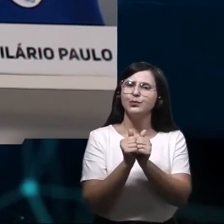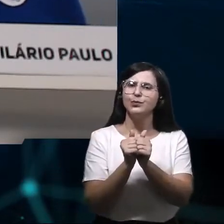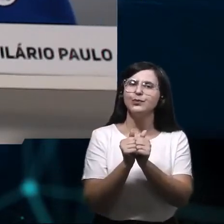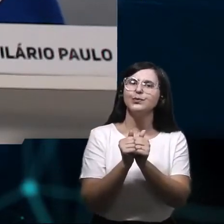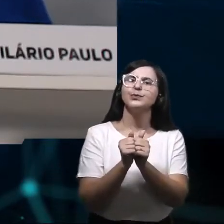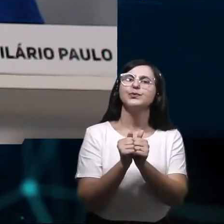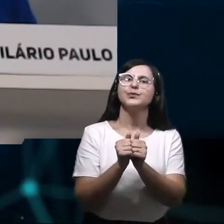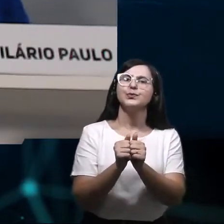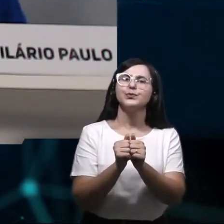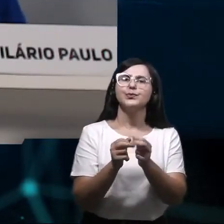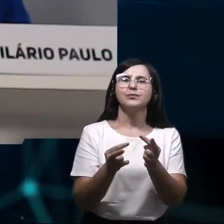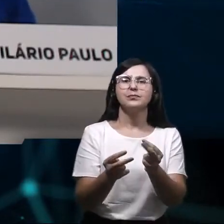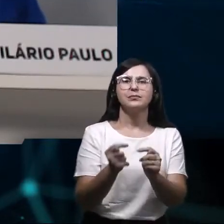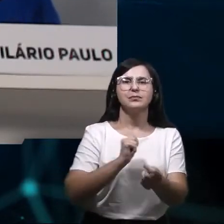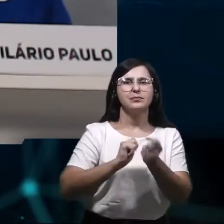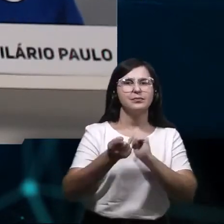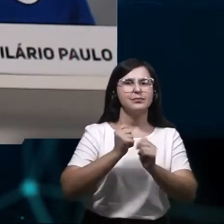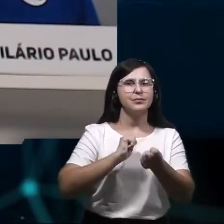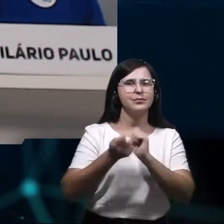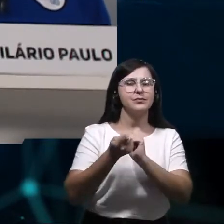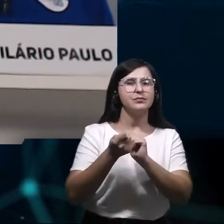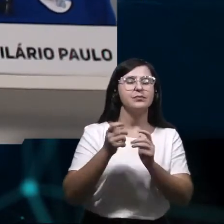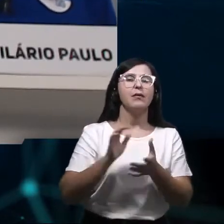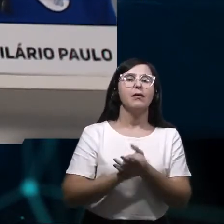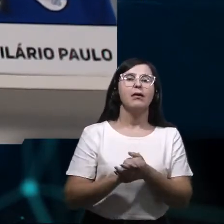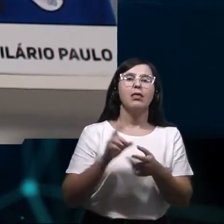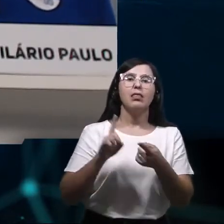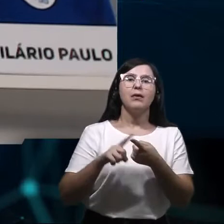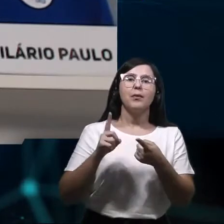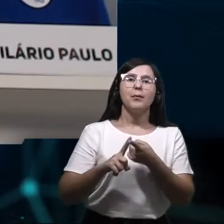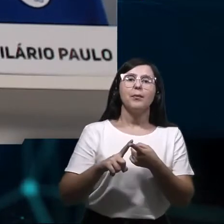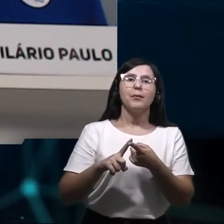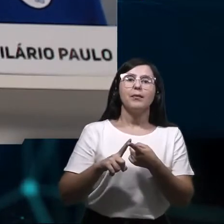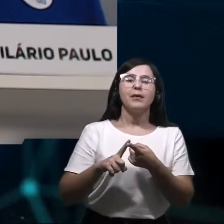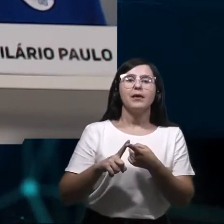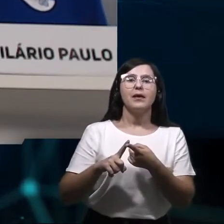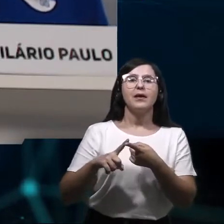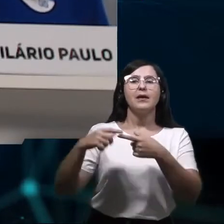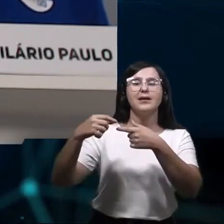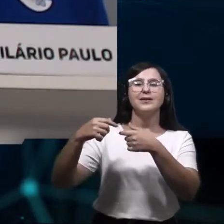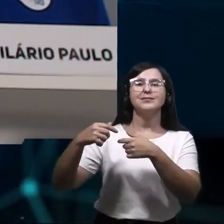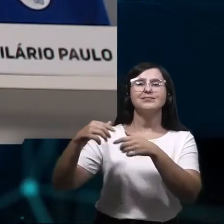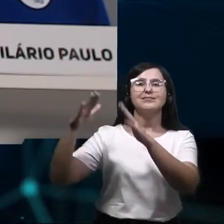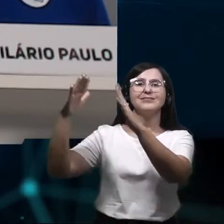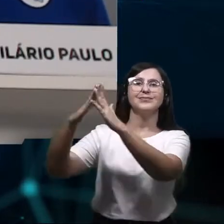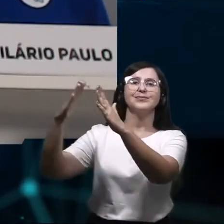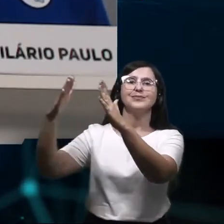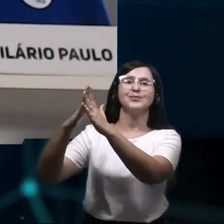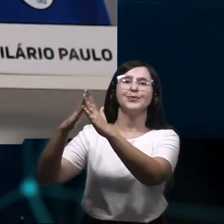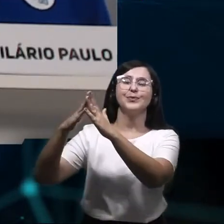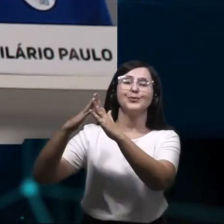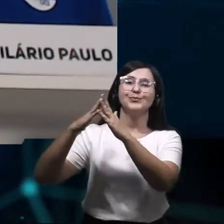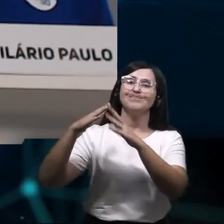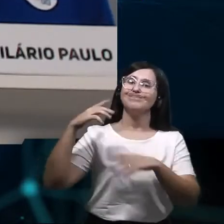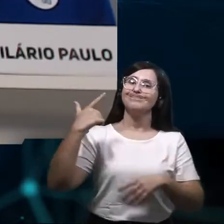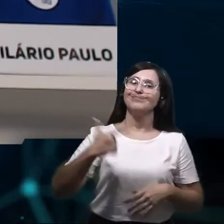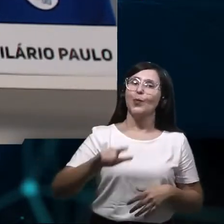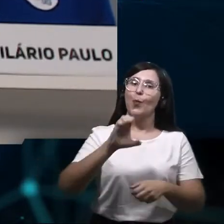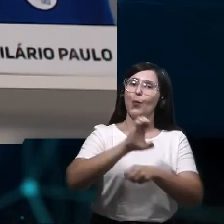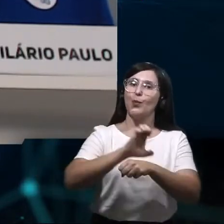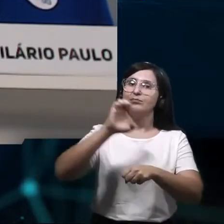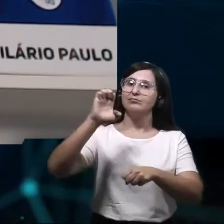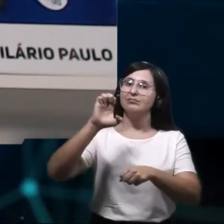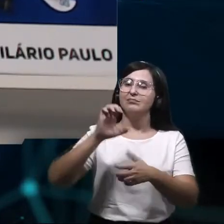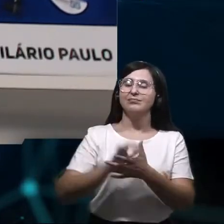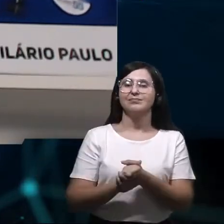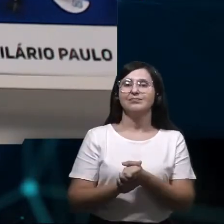de administração, que mora em outro estado, feito o estado de Aracaju, que a gente tem conhecimento, pessoas que, como eu